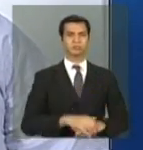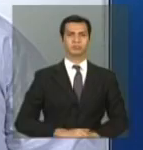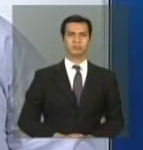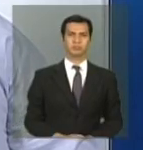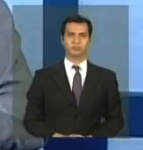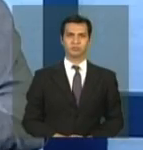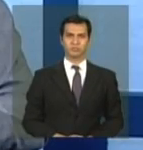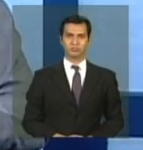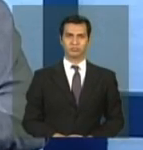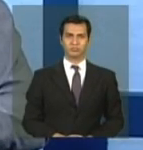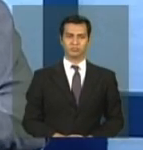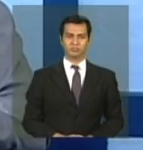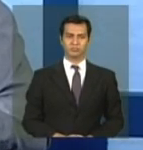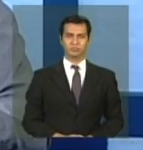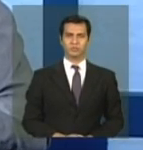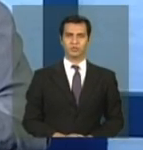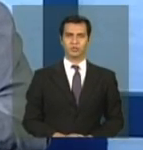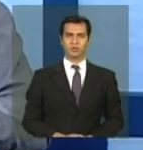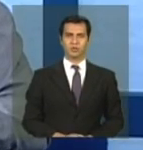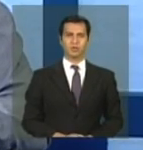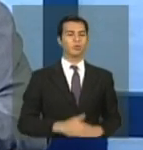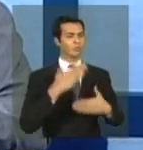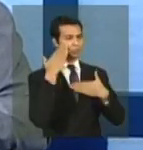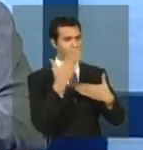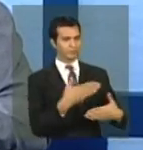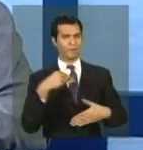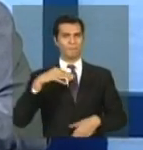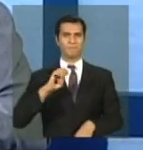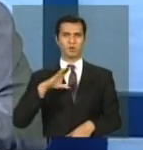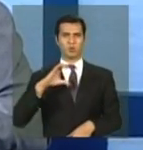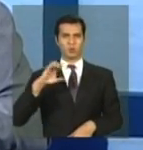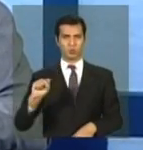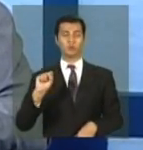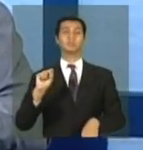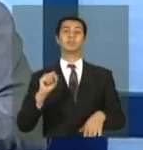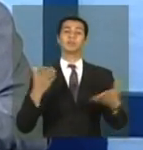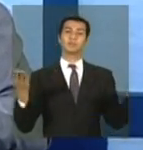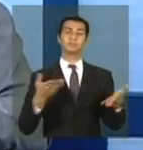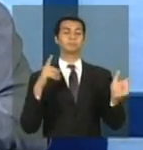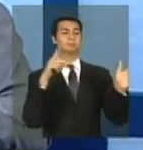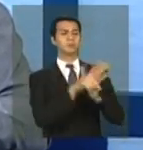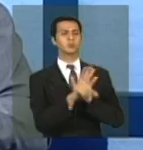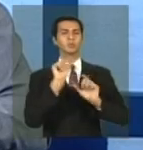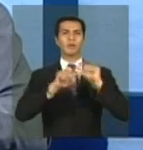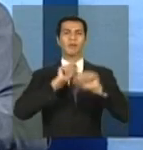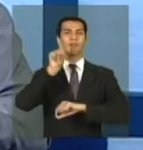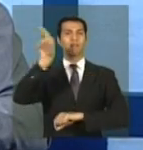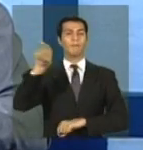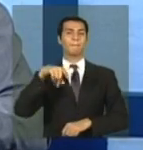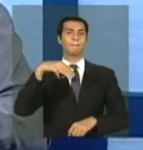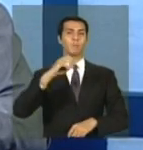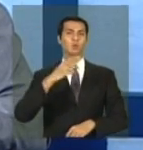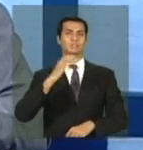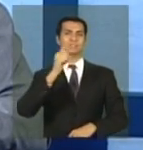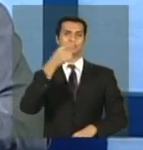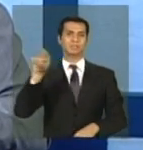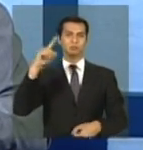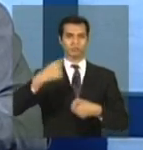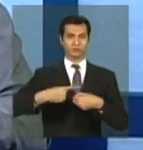vulnerabilidade. Obrigada, Marcos. A pergunta vem de Monção, no Maranhão. Renato Andrade, que é